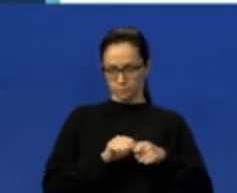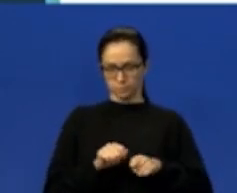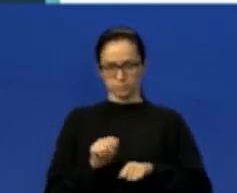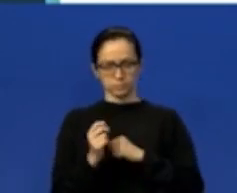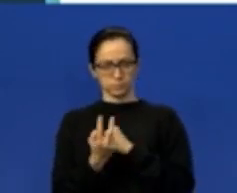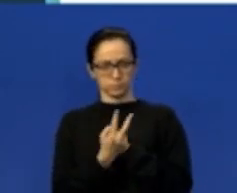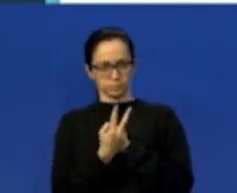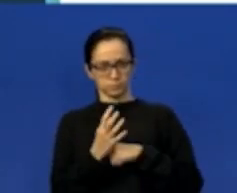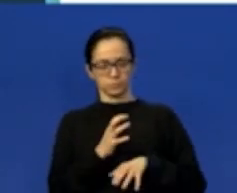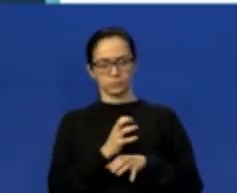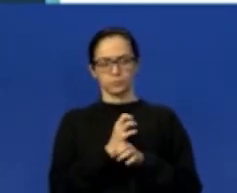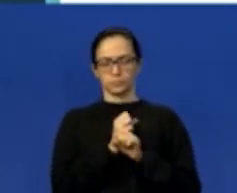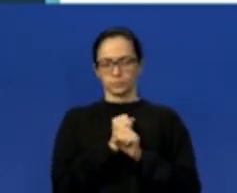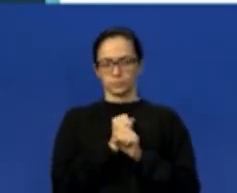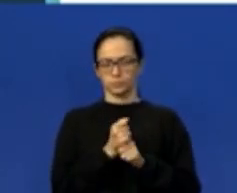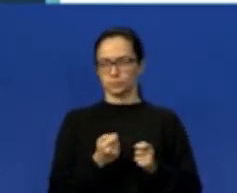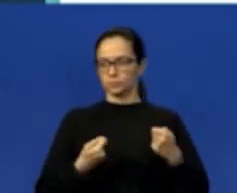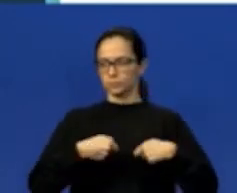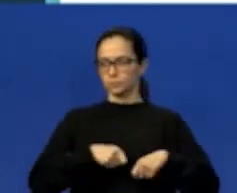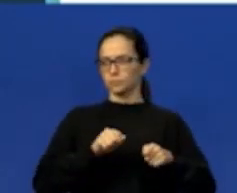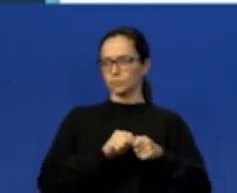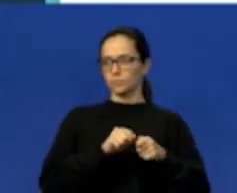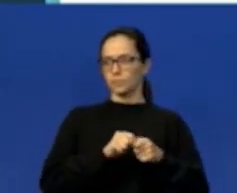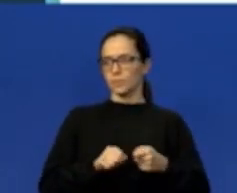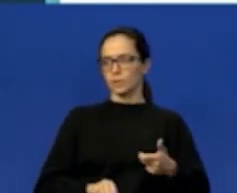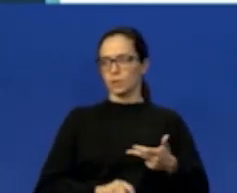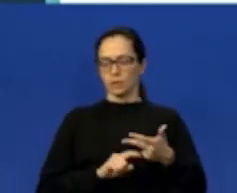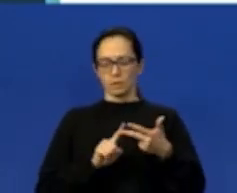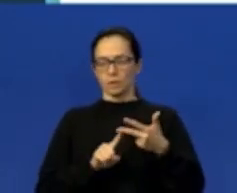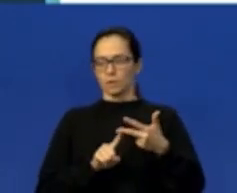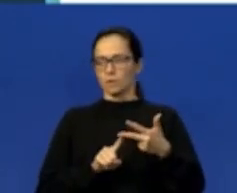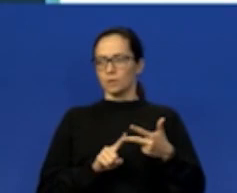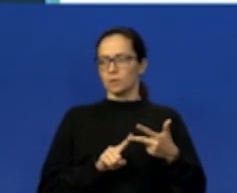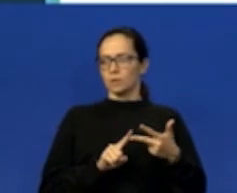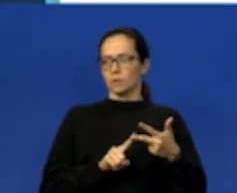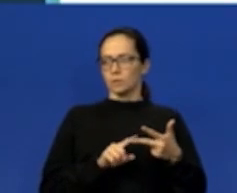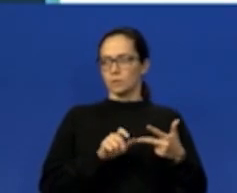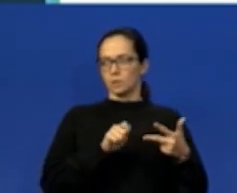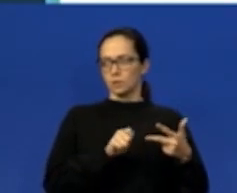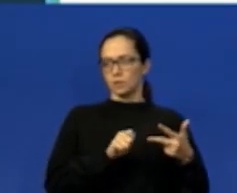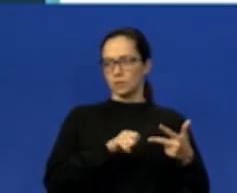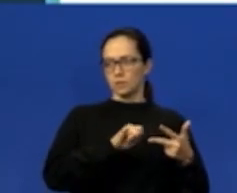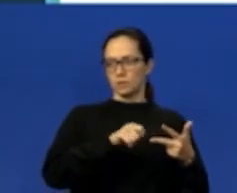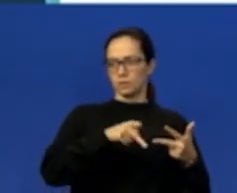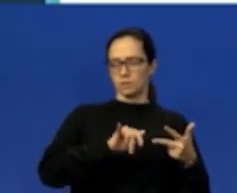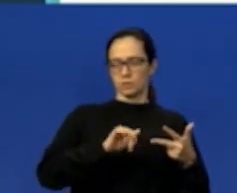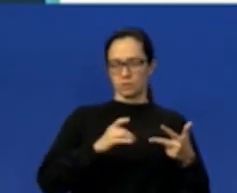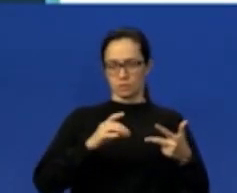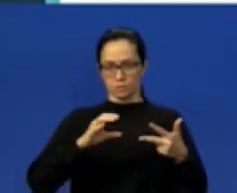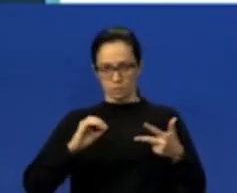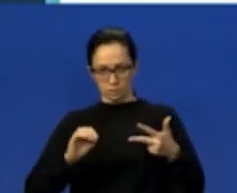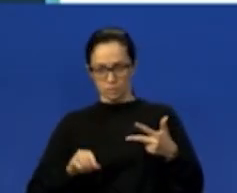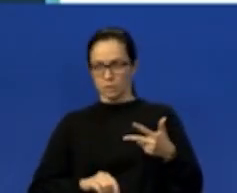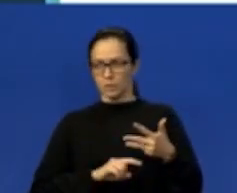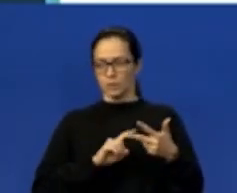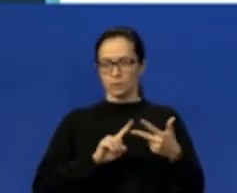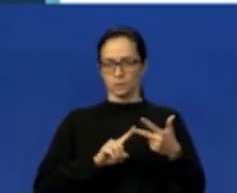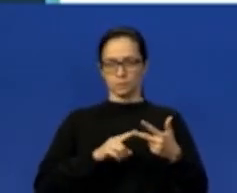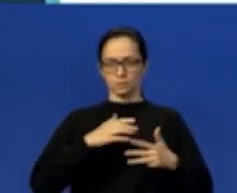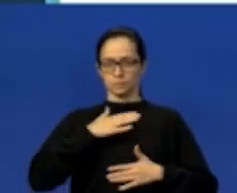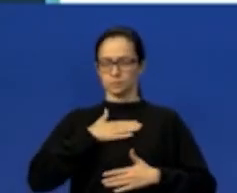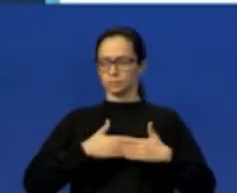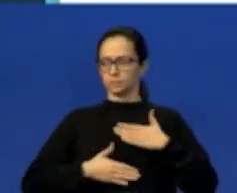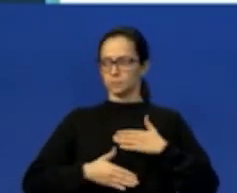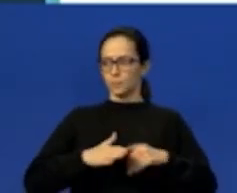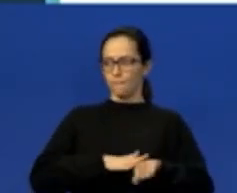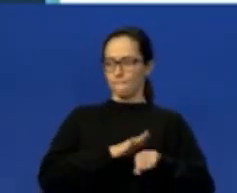né, a necessidade de se segurar no Judogi, né. O Aikido também por causa das quedas controladas, aumento da flexibilidade,